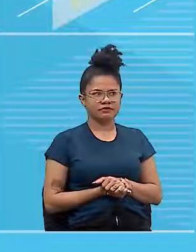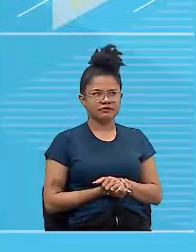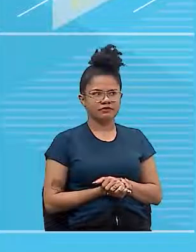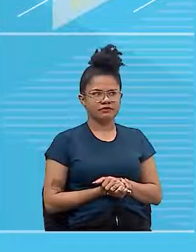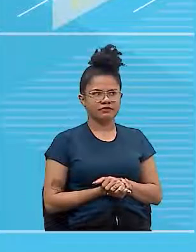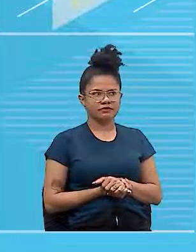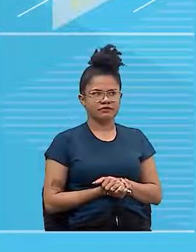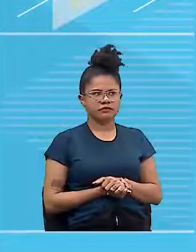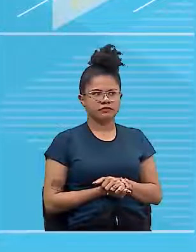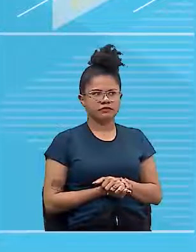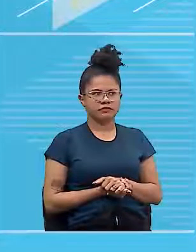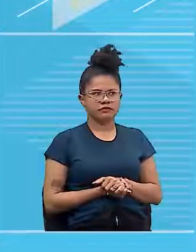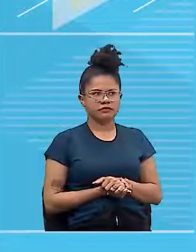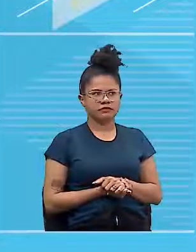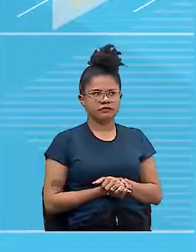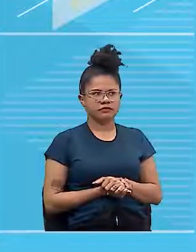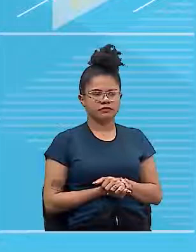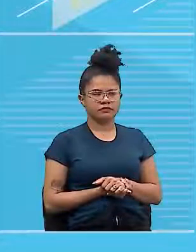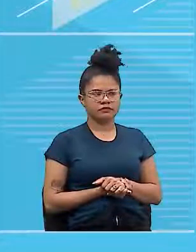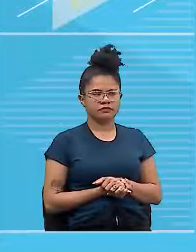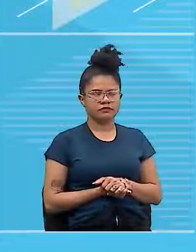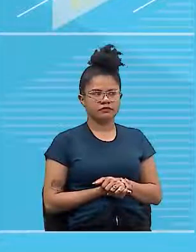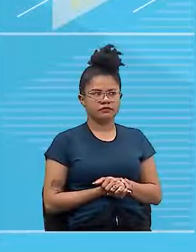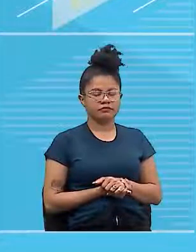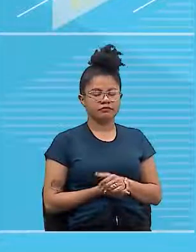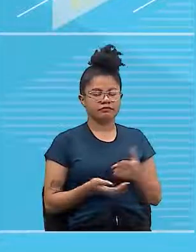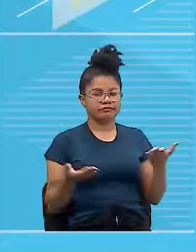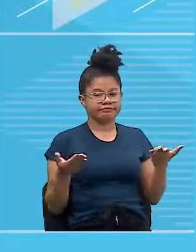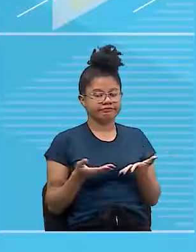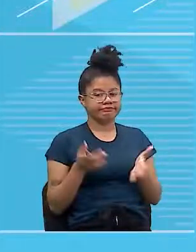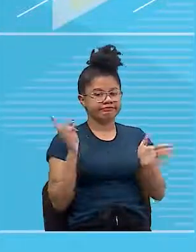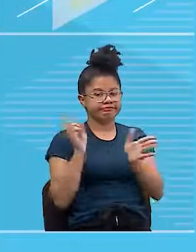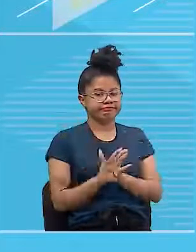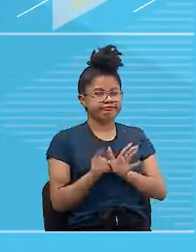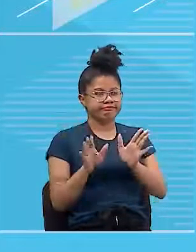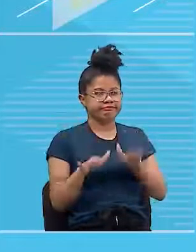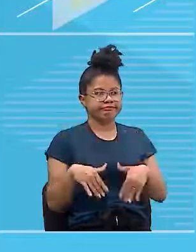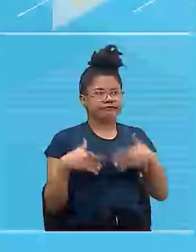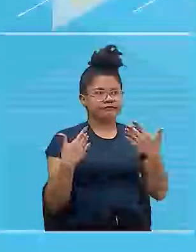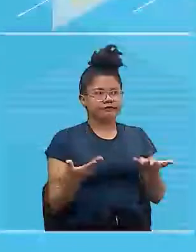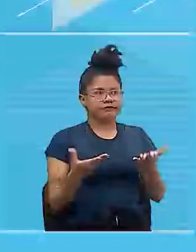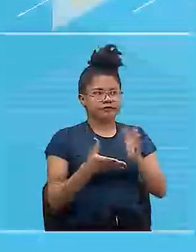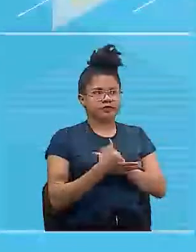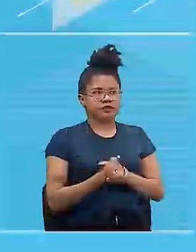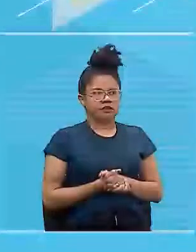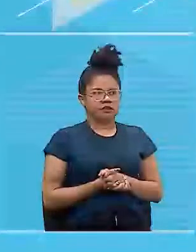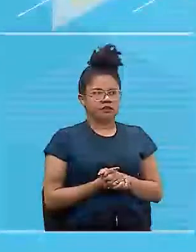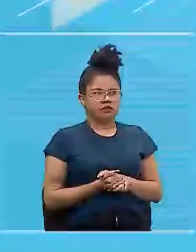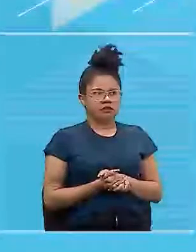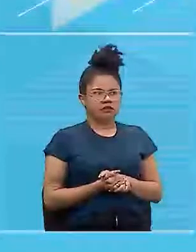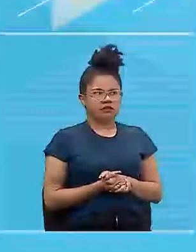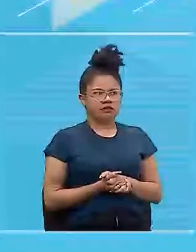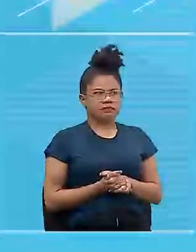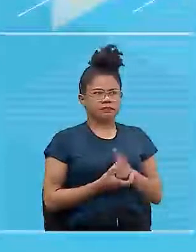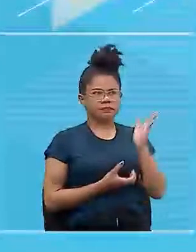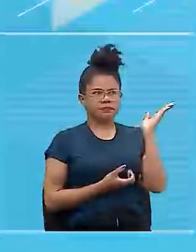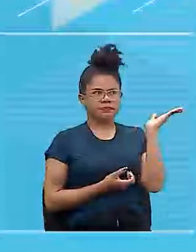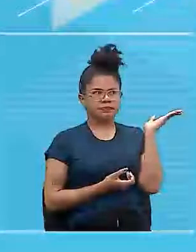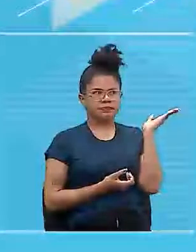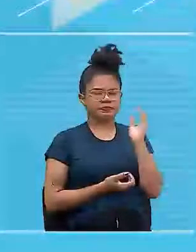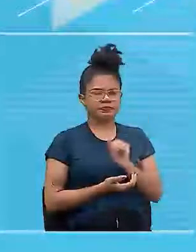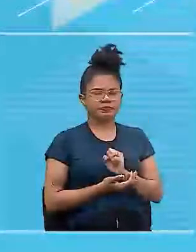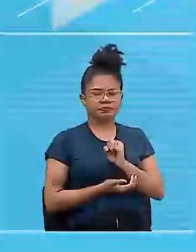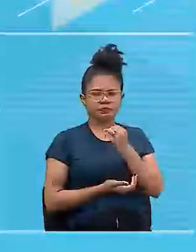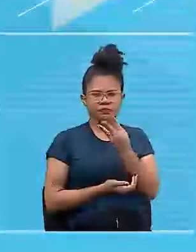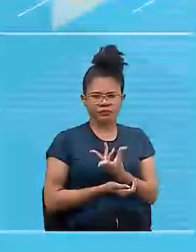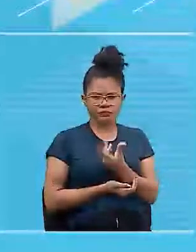E aí E aí a pergunta é o quanto de energia ela me